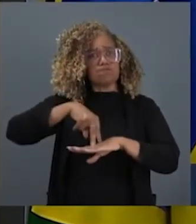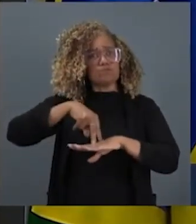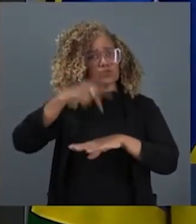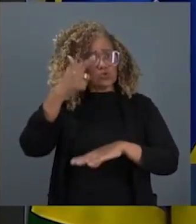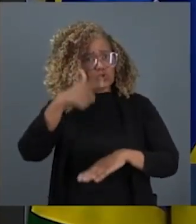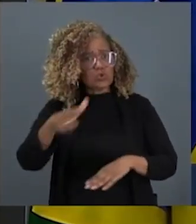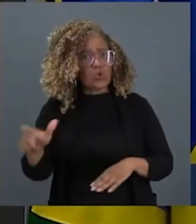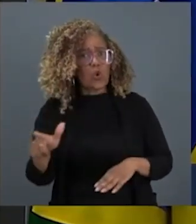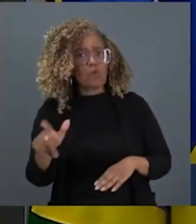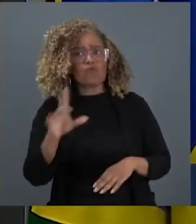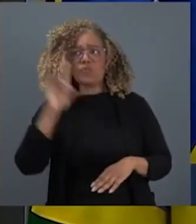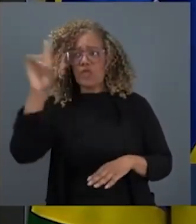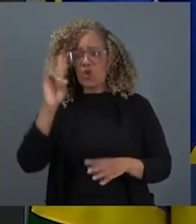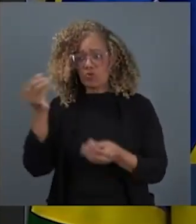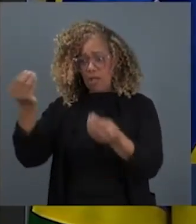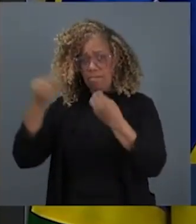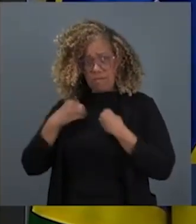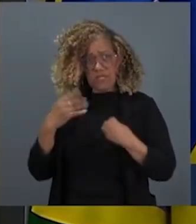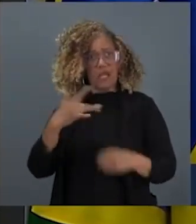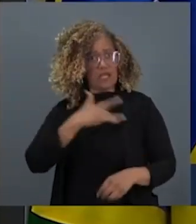quanto Deus me der